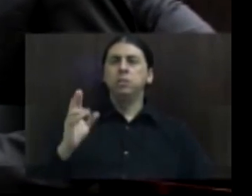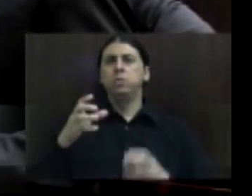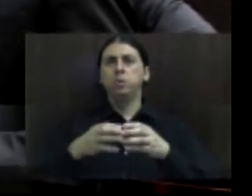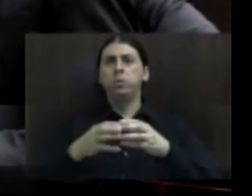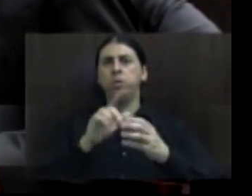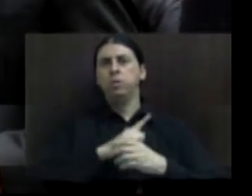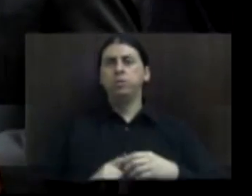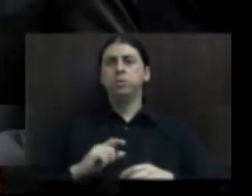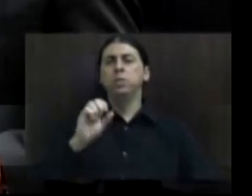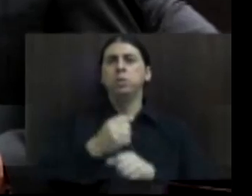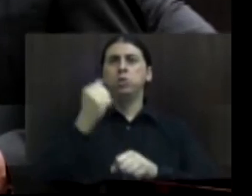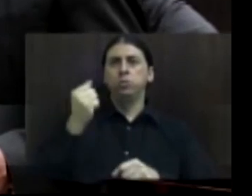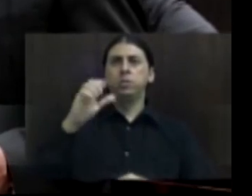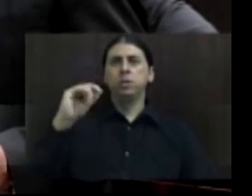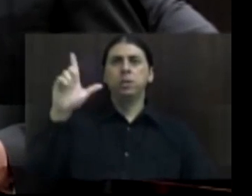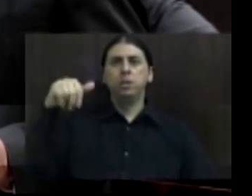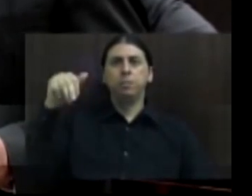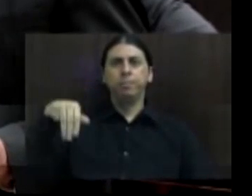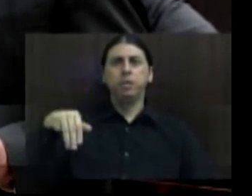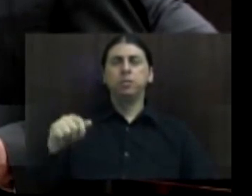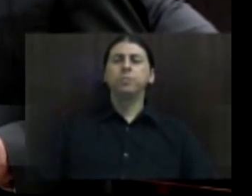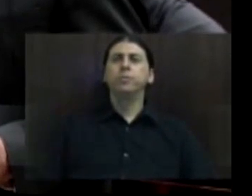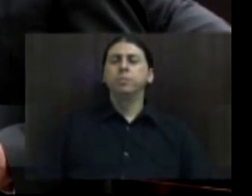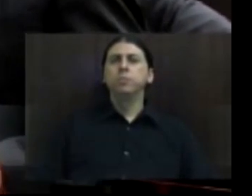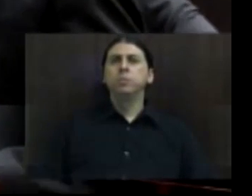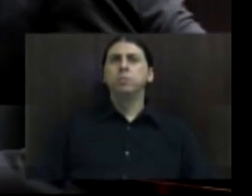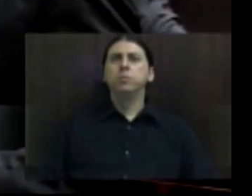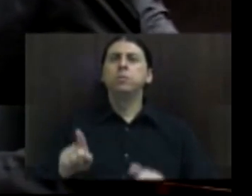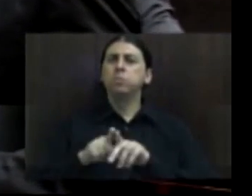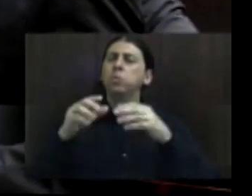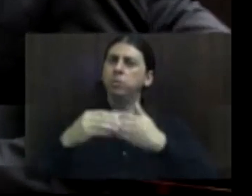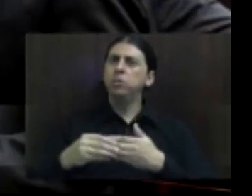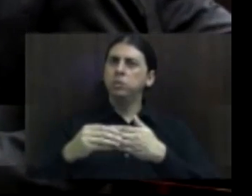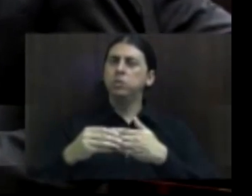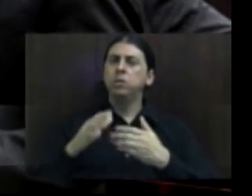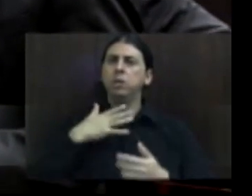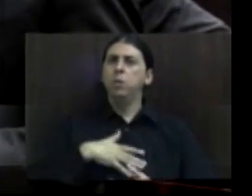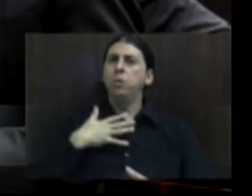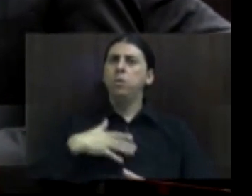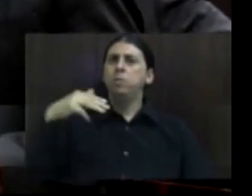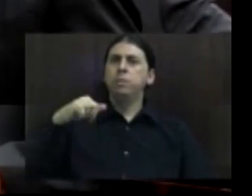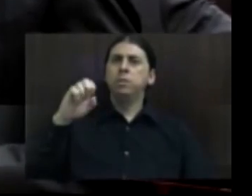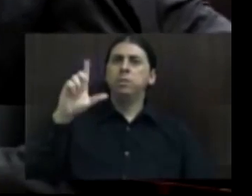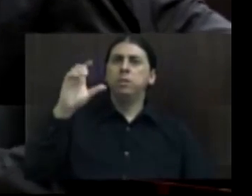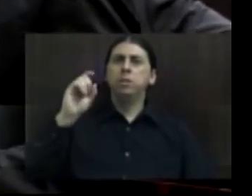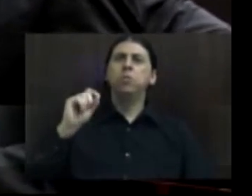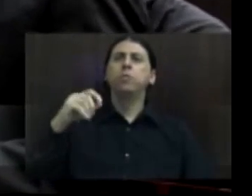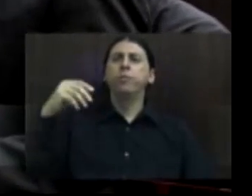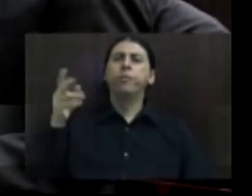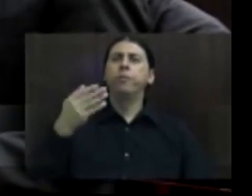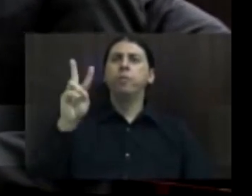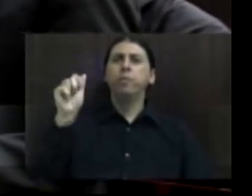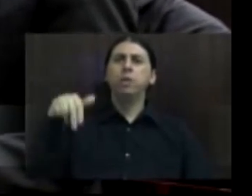da casa civil José cumprimento Sao deputado proponente deste